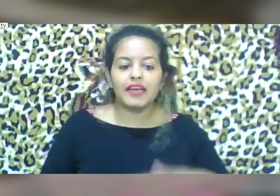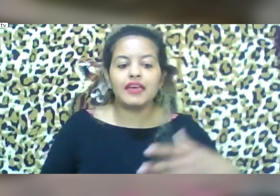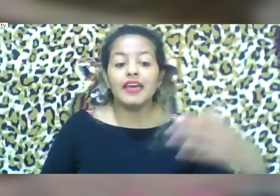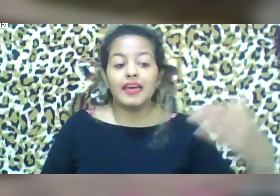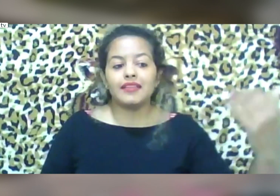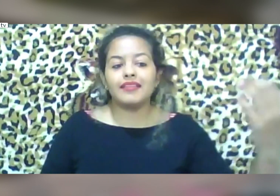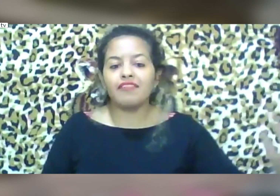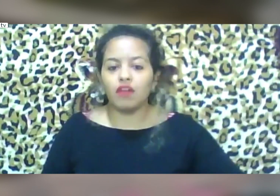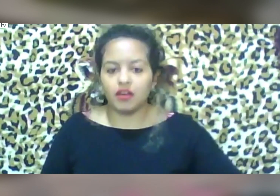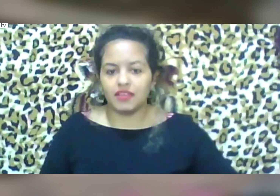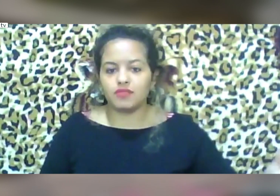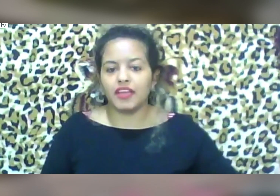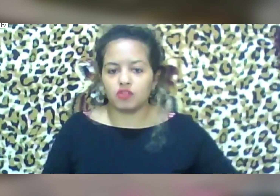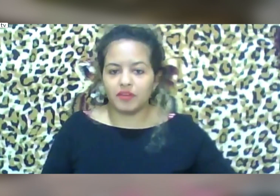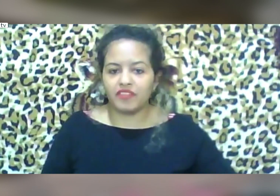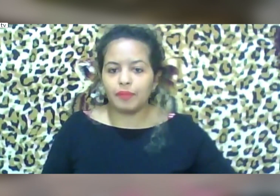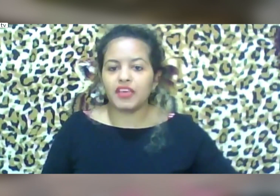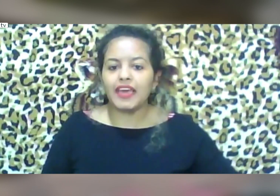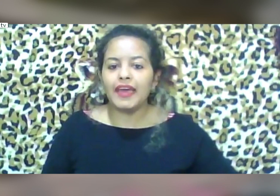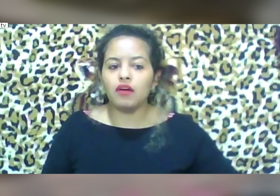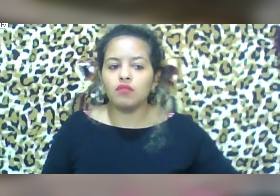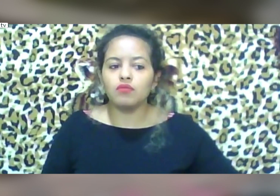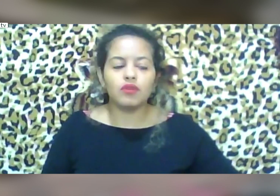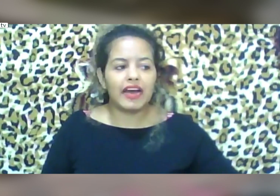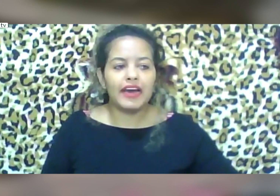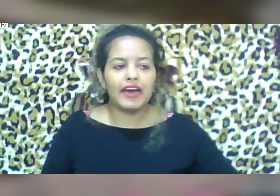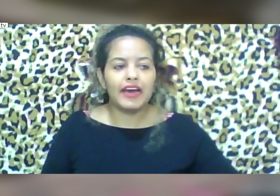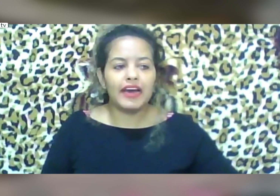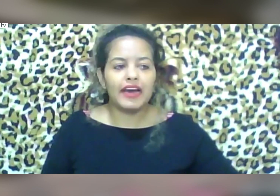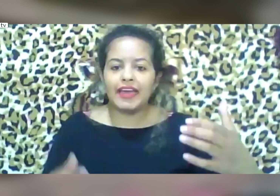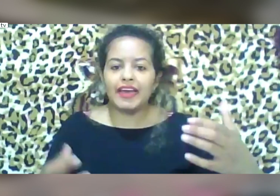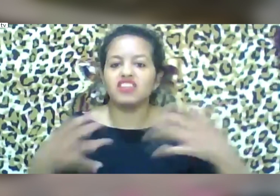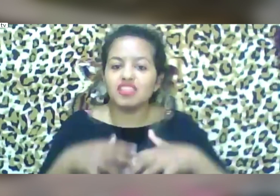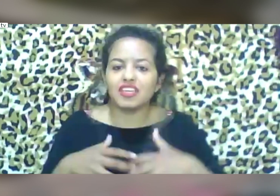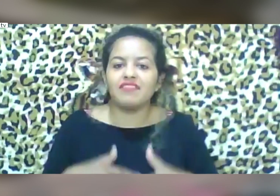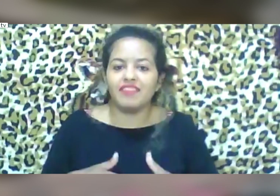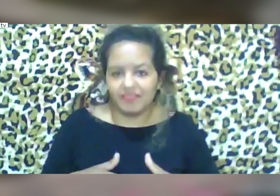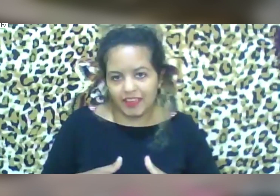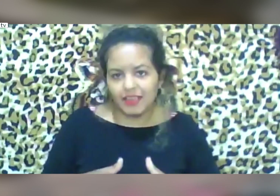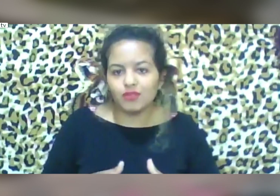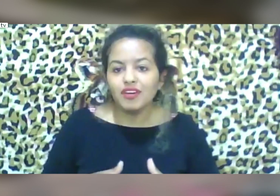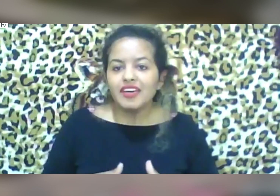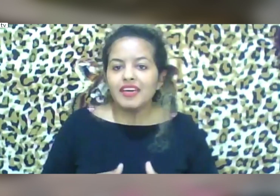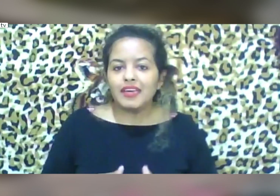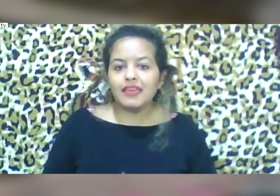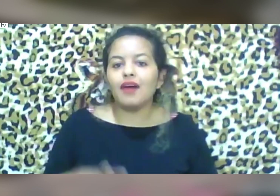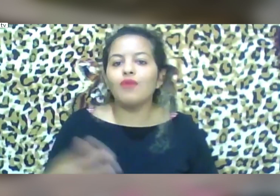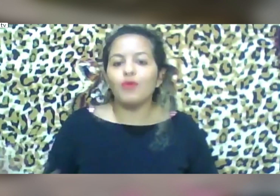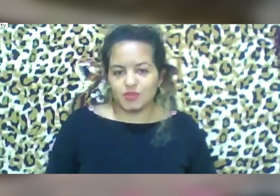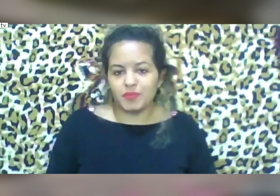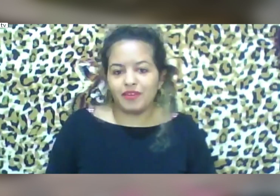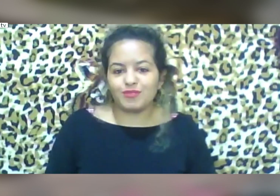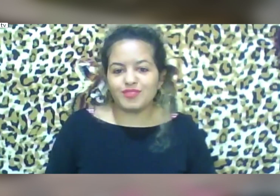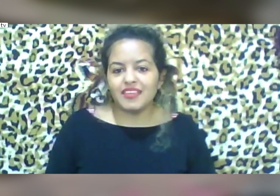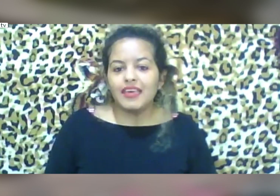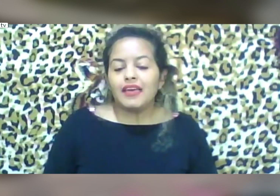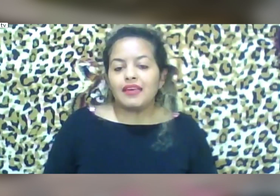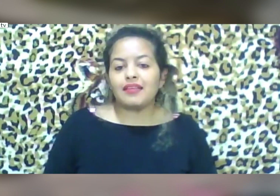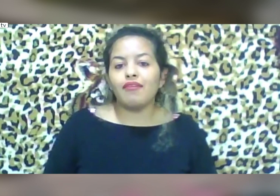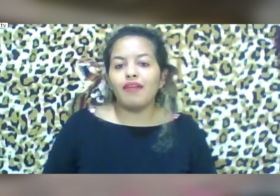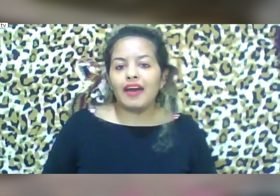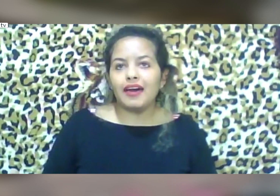seguido, que tem que dar voz aos negros para falar, porque é um lugar é a gente que vive aquilo e não os